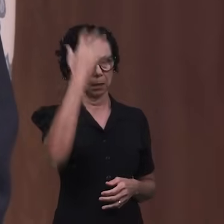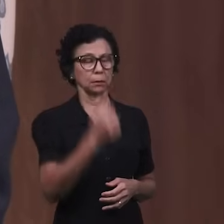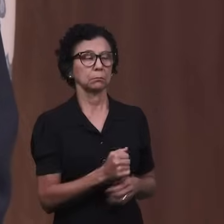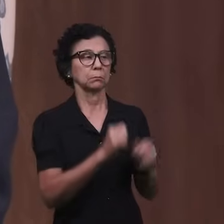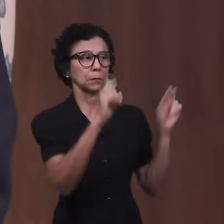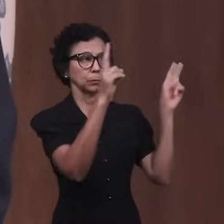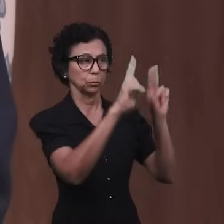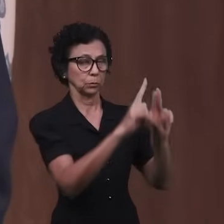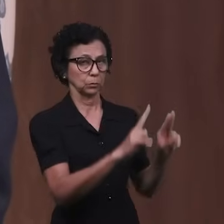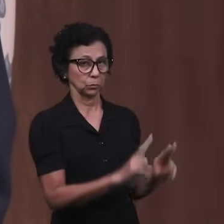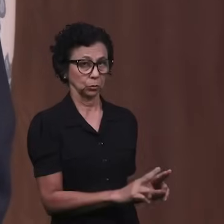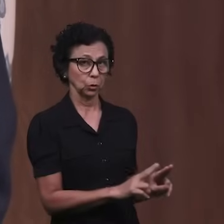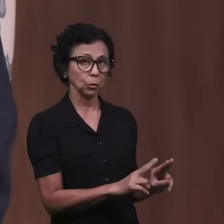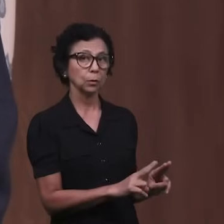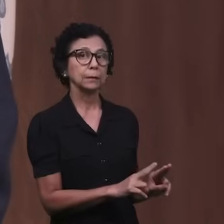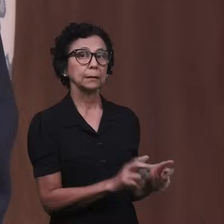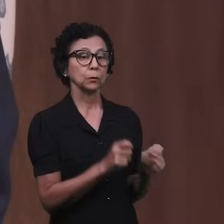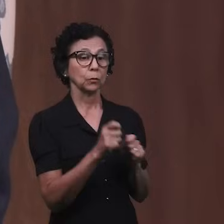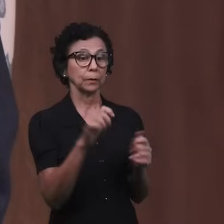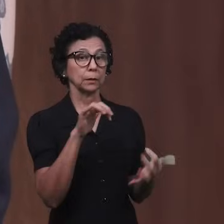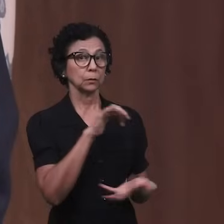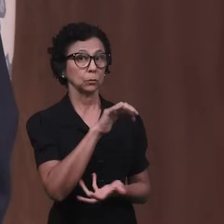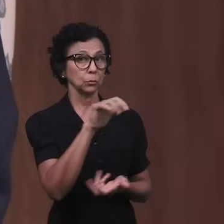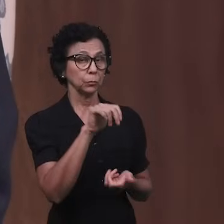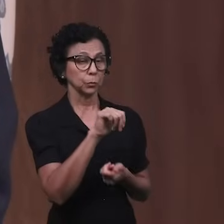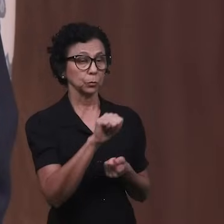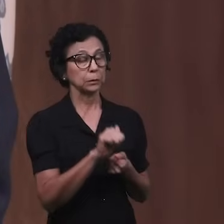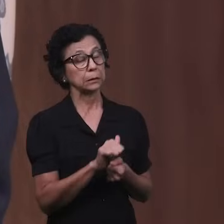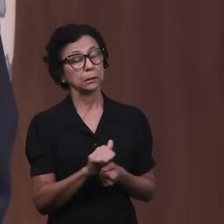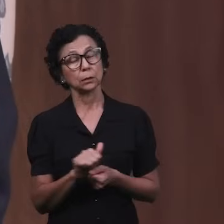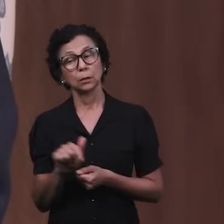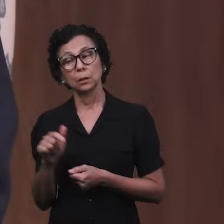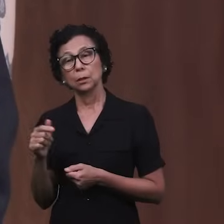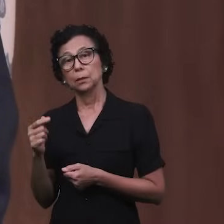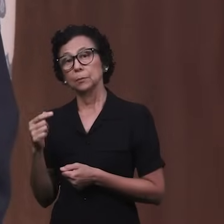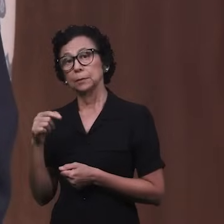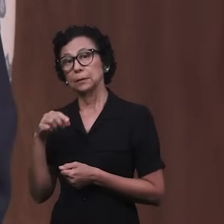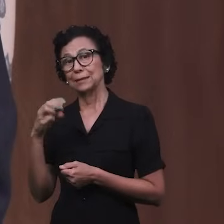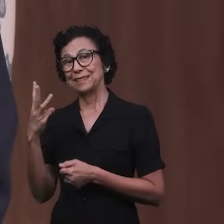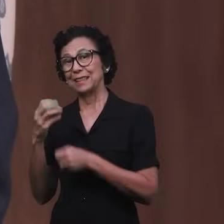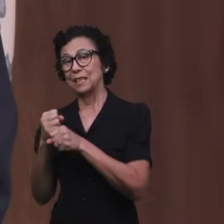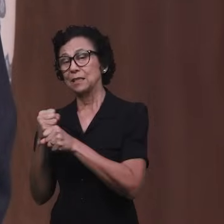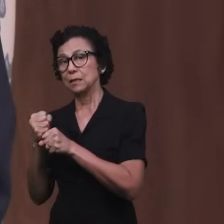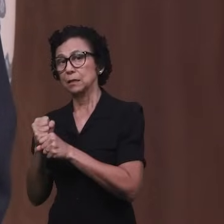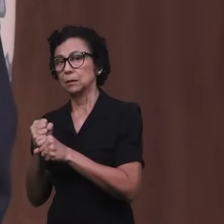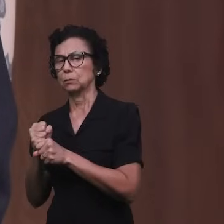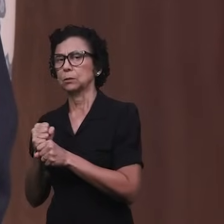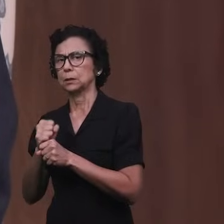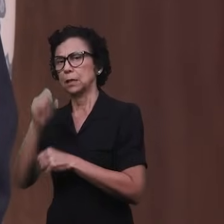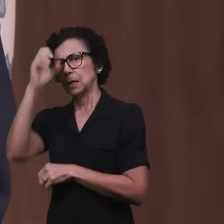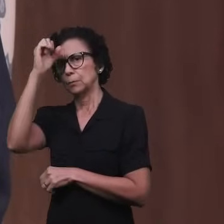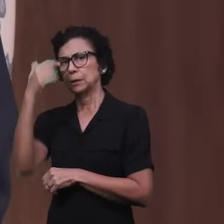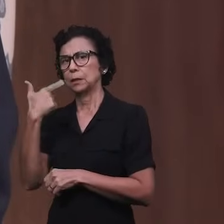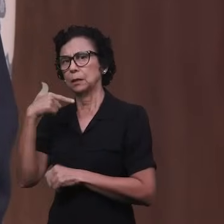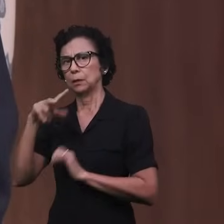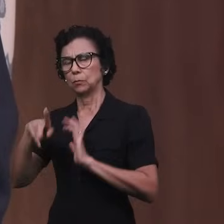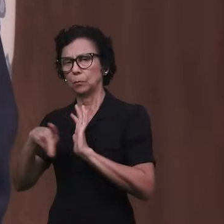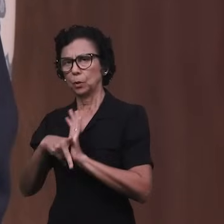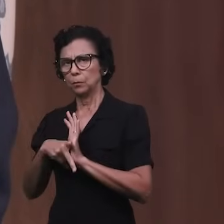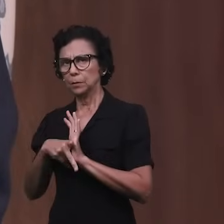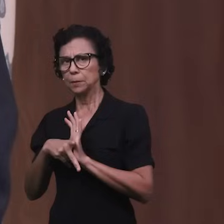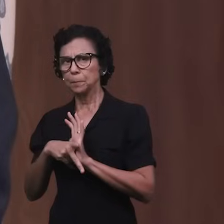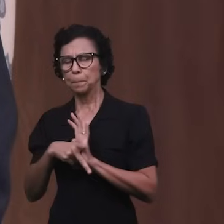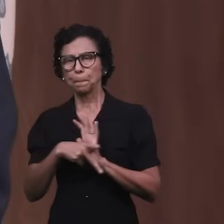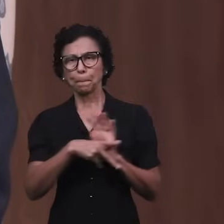de Nabucodonosor, um rei universal, que para falar com ele tivesse um preparo de 3 anos para que aprendesse a